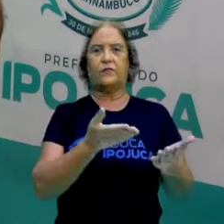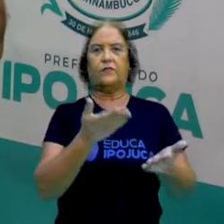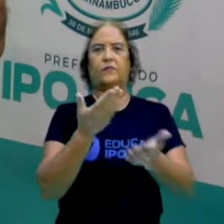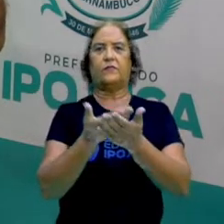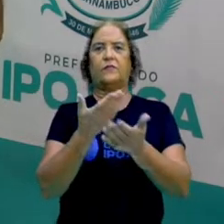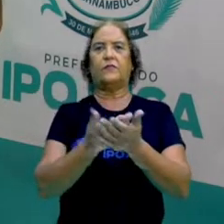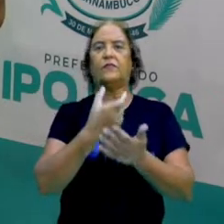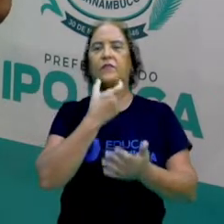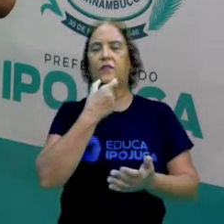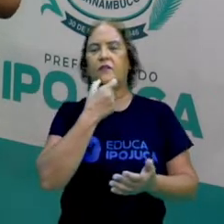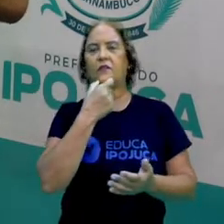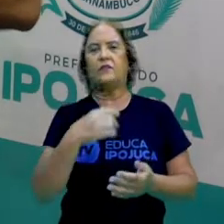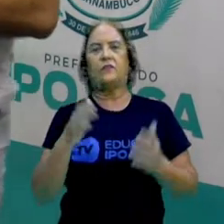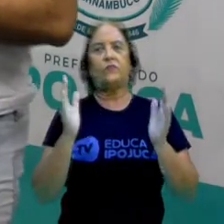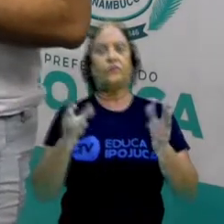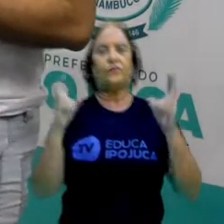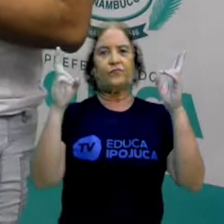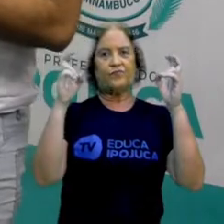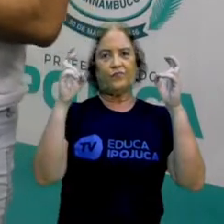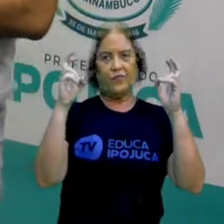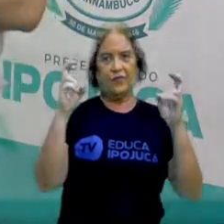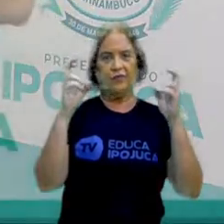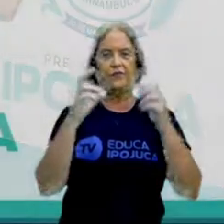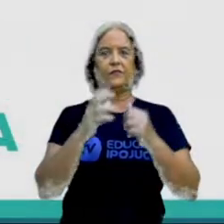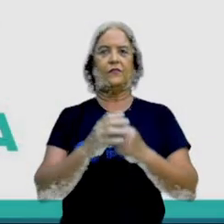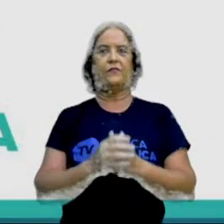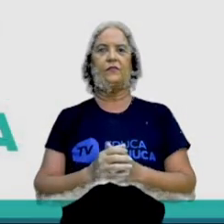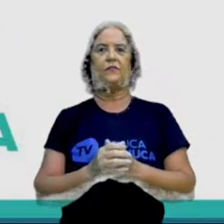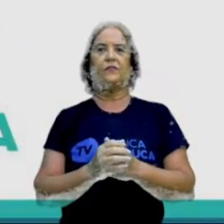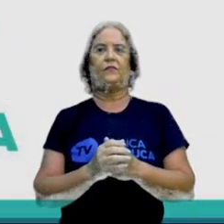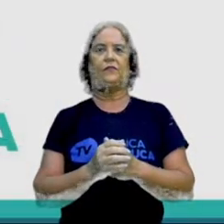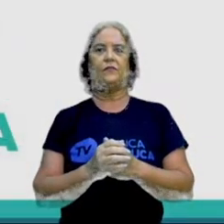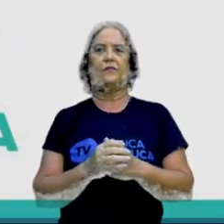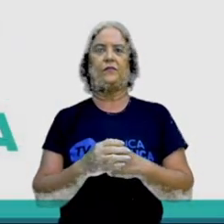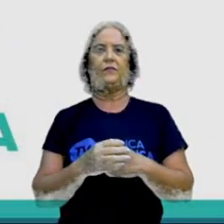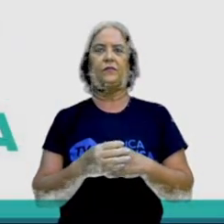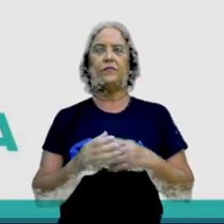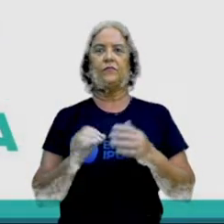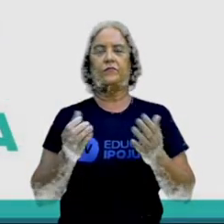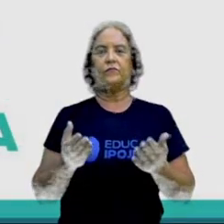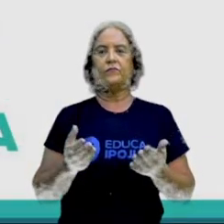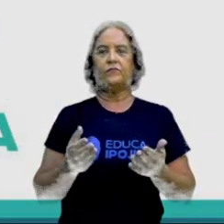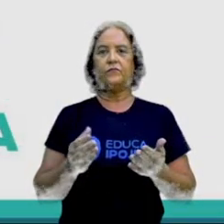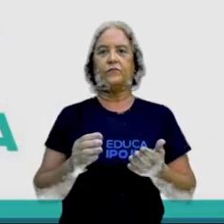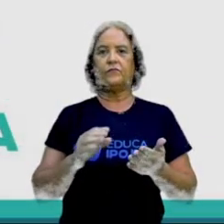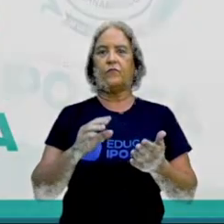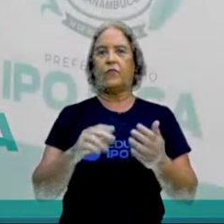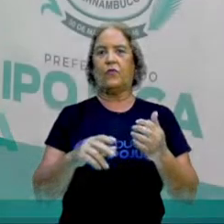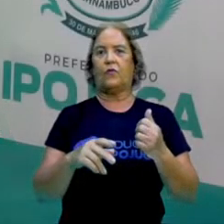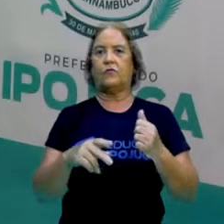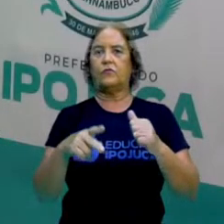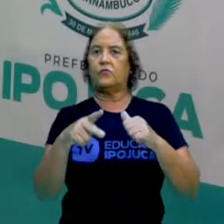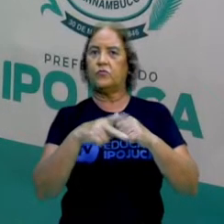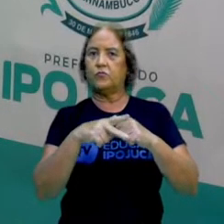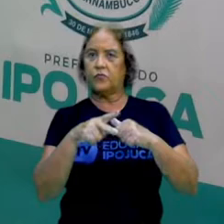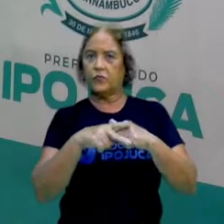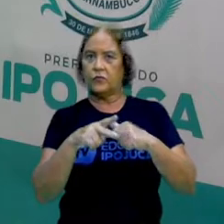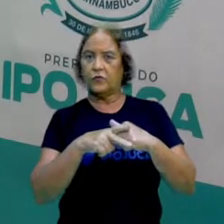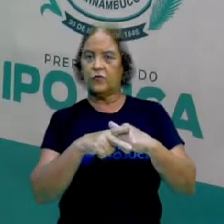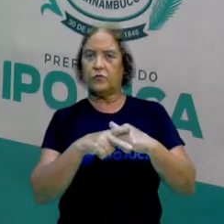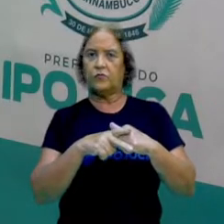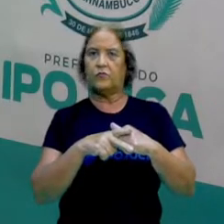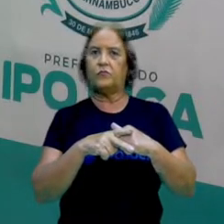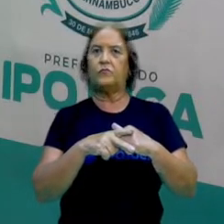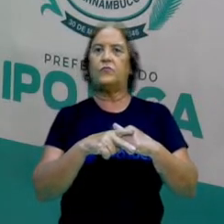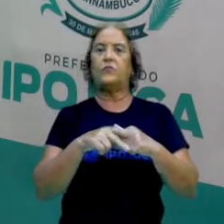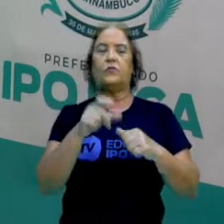o nosso conteúdo será o seguinte: the subject pronouns, ou seja, os pronomes sujeito. Na